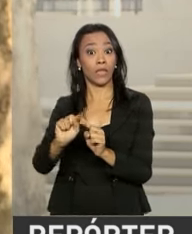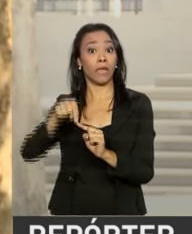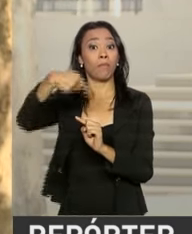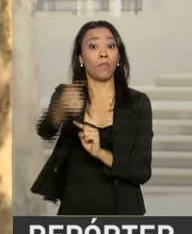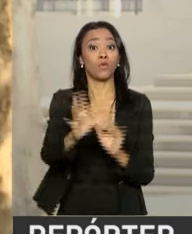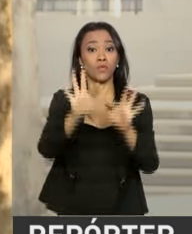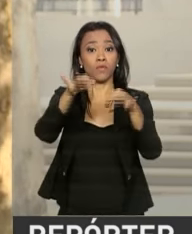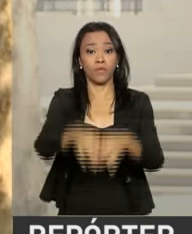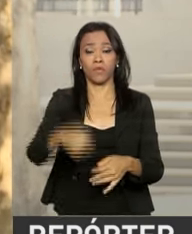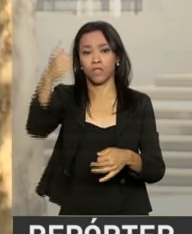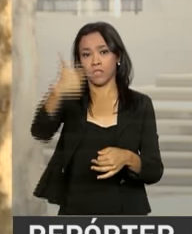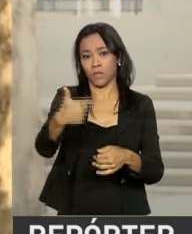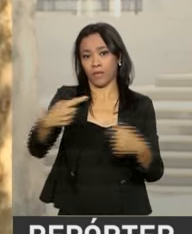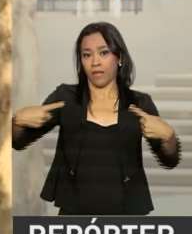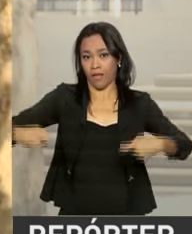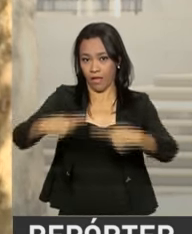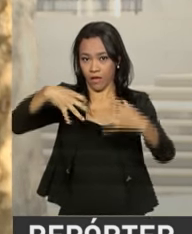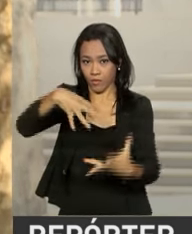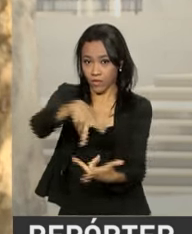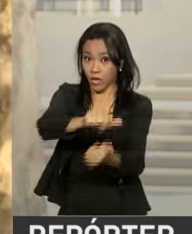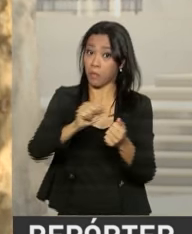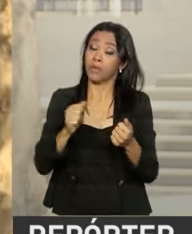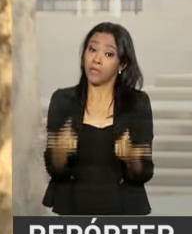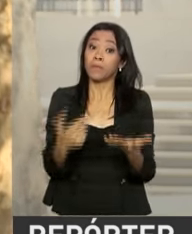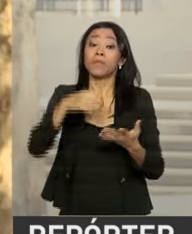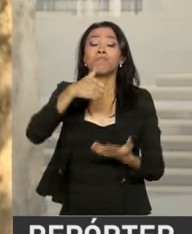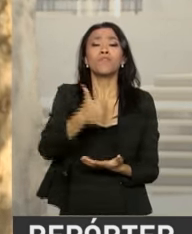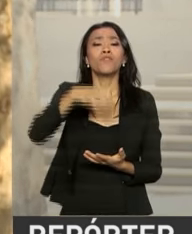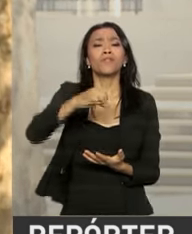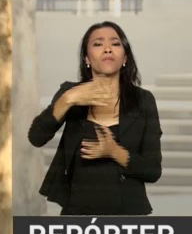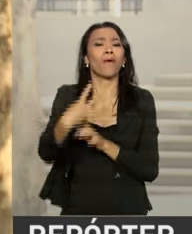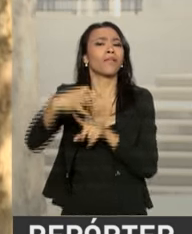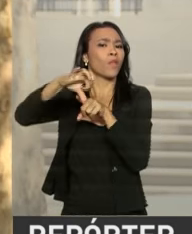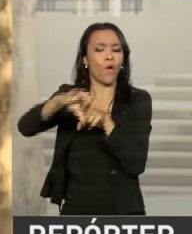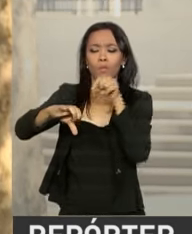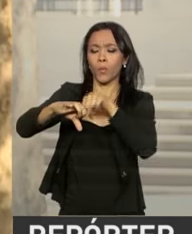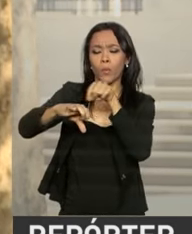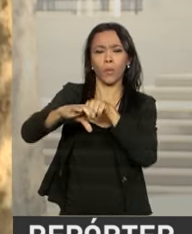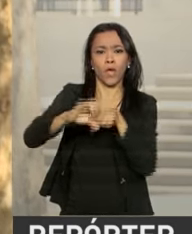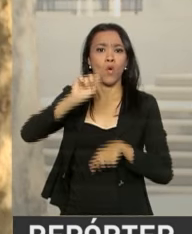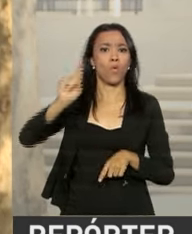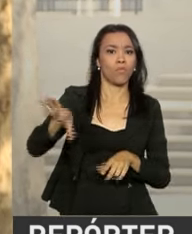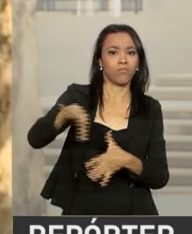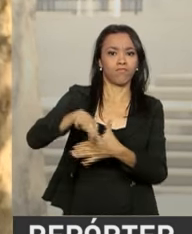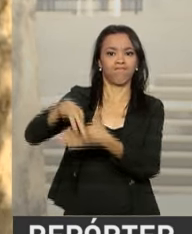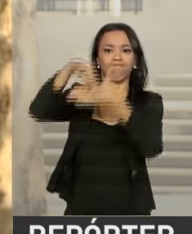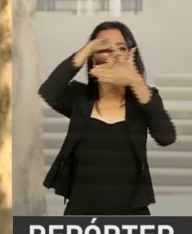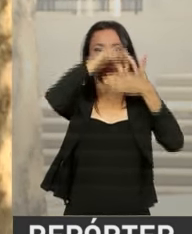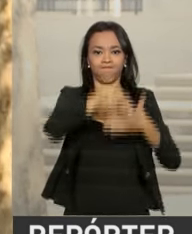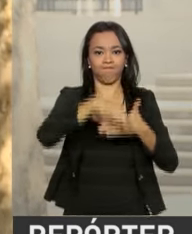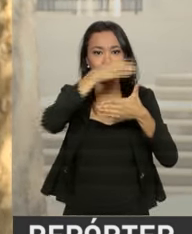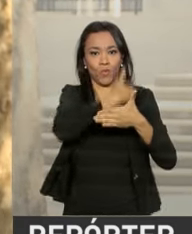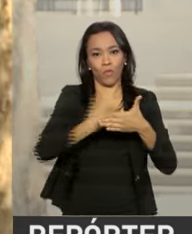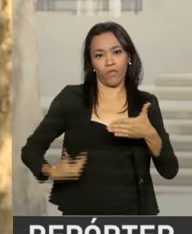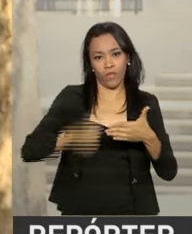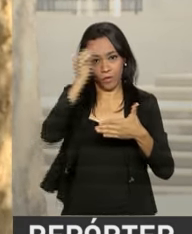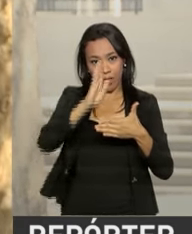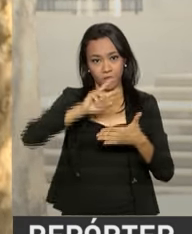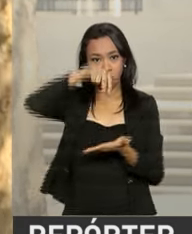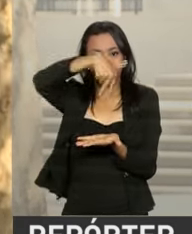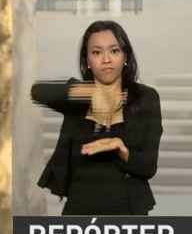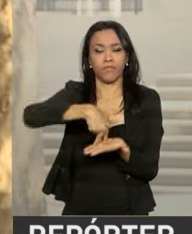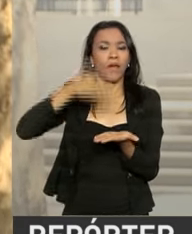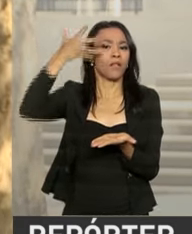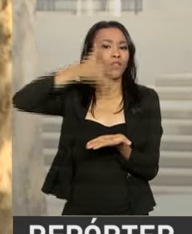do fim da Segunda Guerra Mundial e desde 49 cabe a um representante do governo brasileiro tradicionalmente